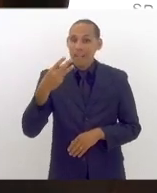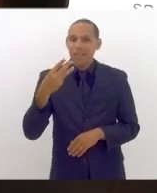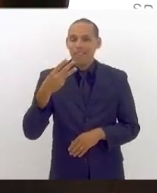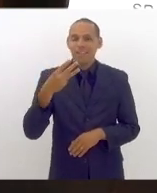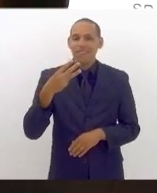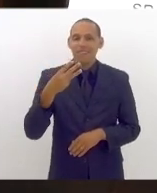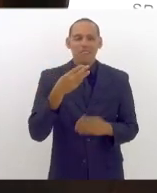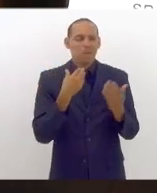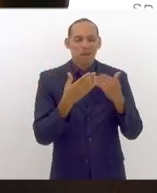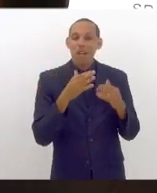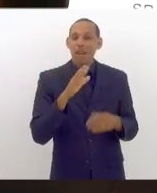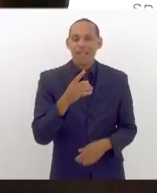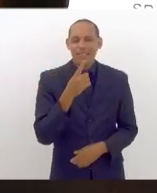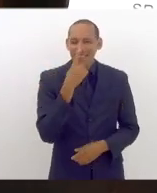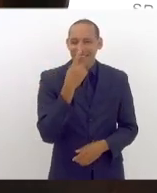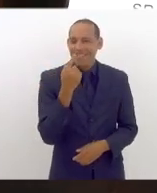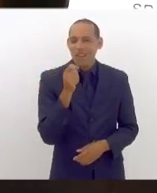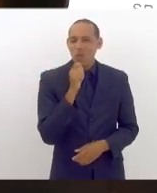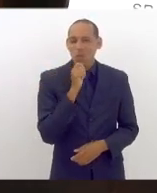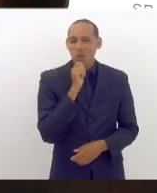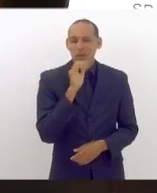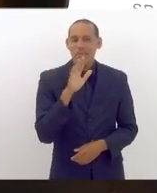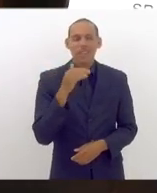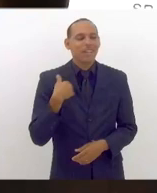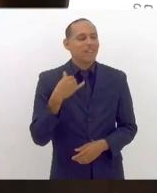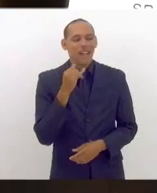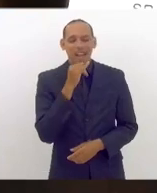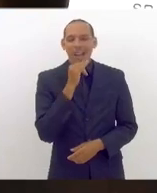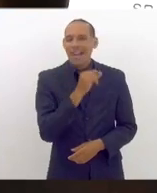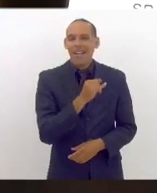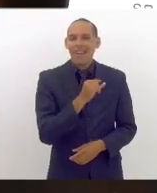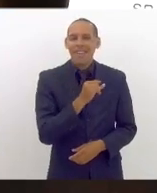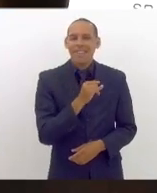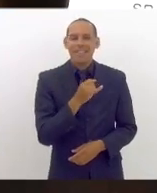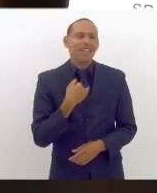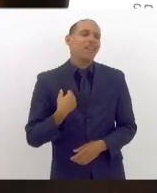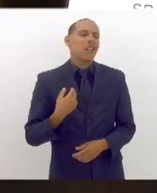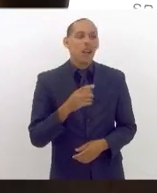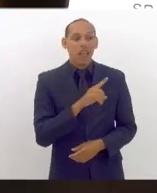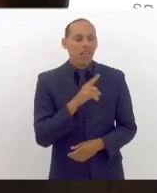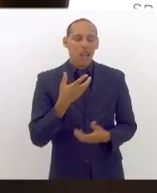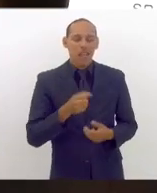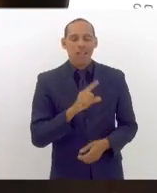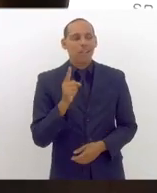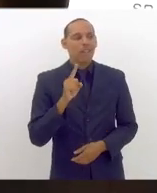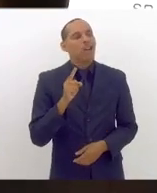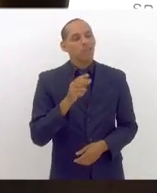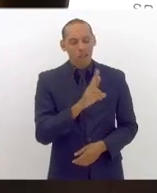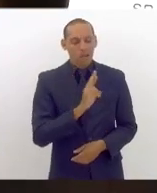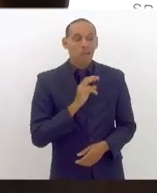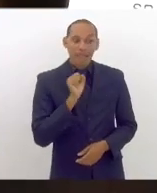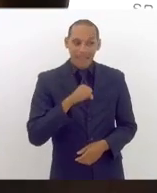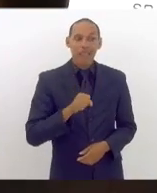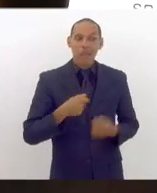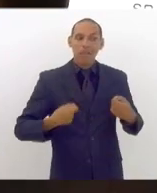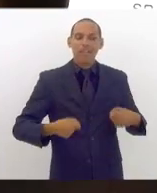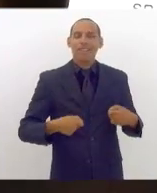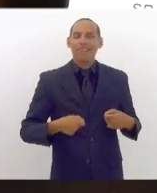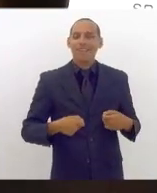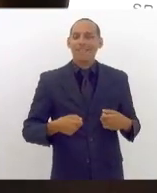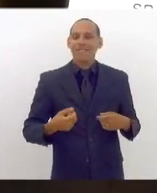mesmo sem muita intimidade falei cara meio que não aceita não como resposta graças a Deus